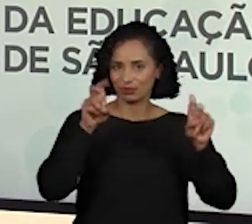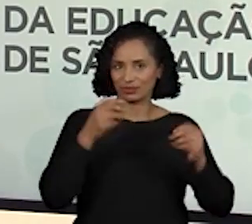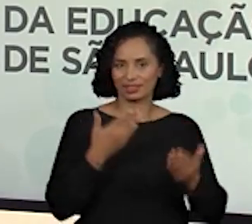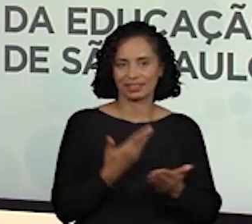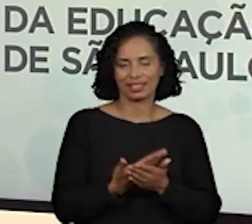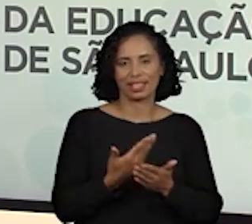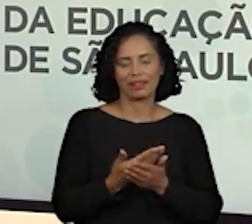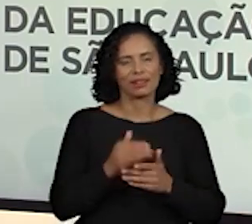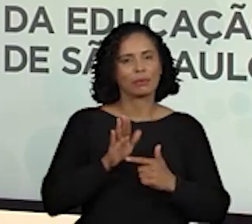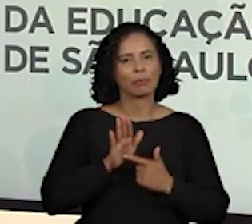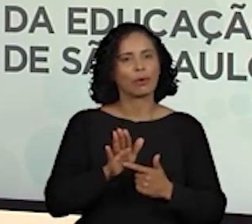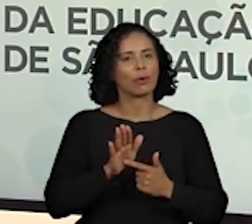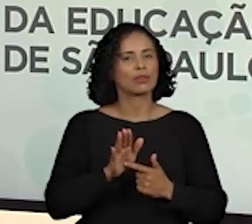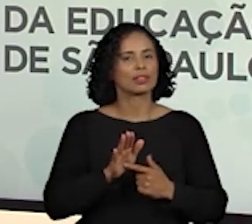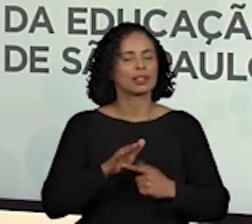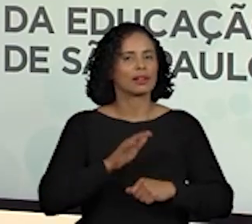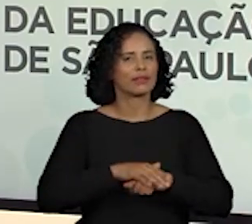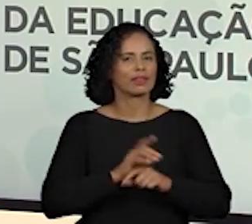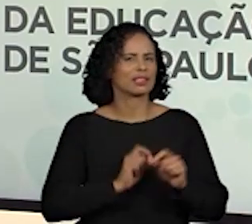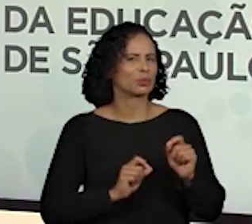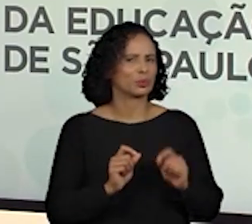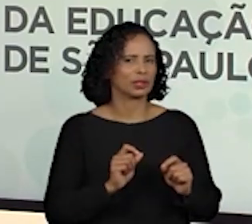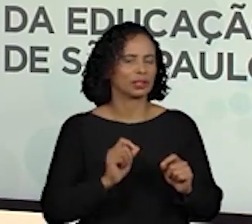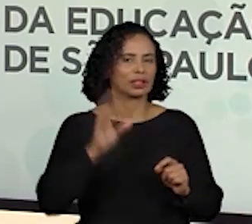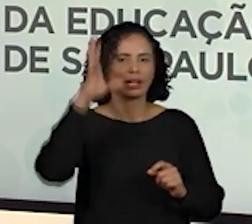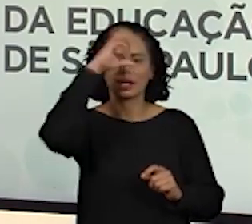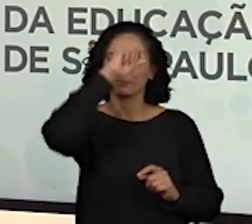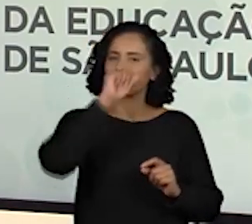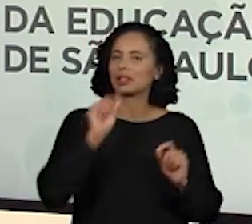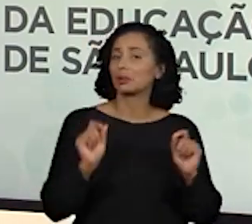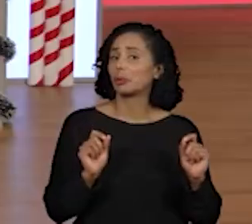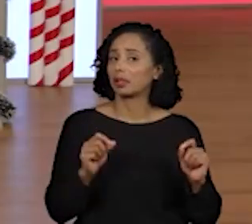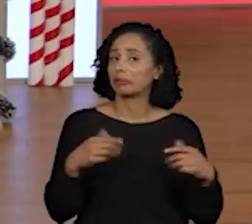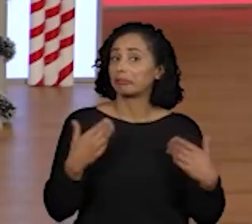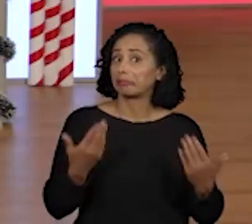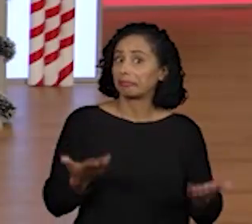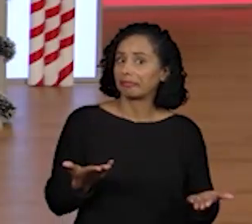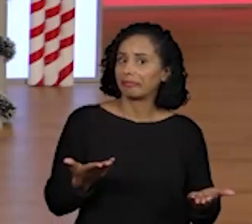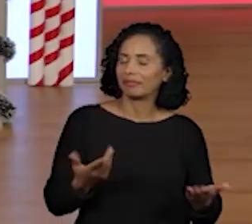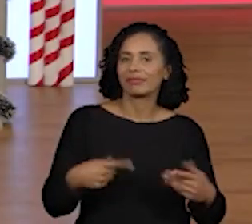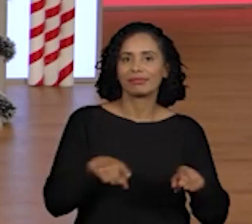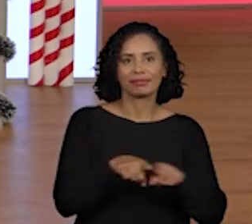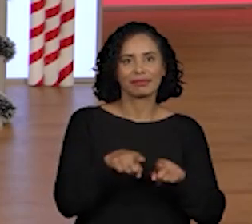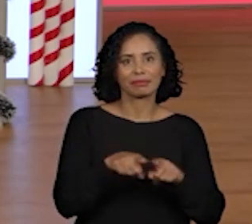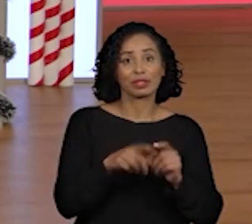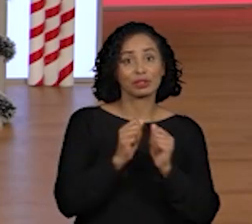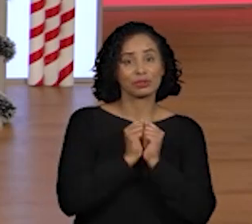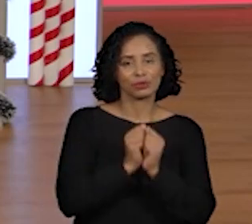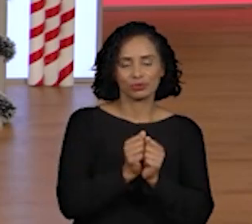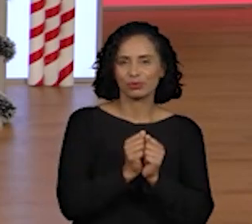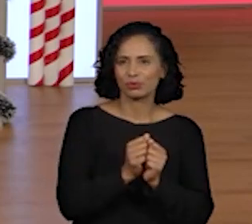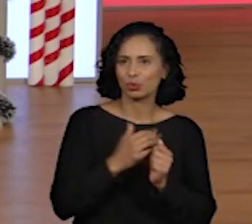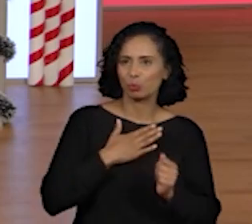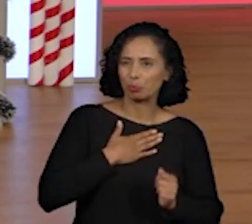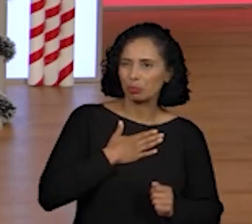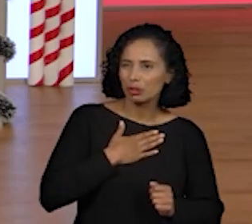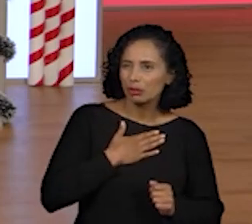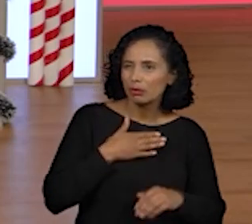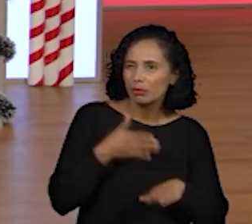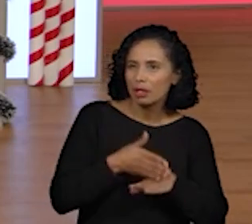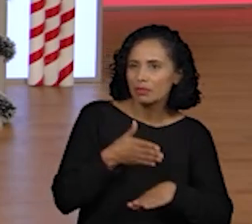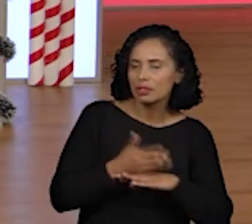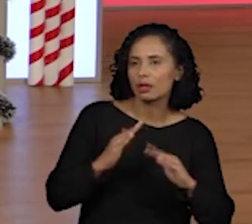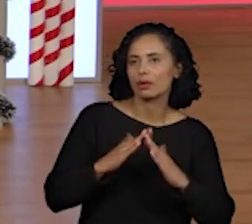apontará o que faremos, o que aprenderemos. Eu confiro a participação da Escola Estadual Professora